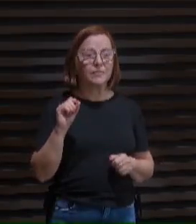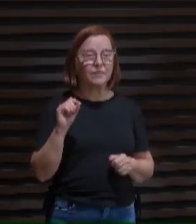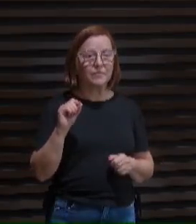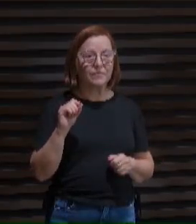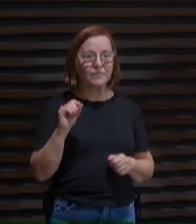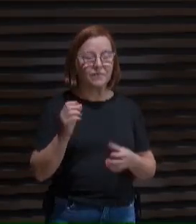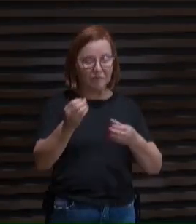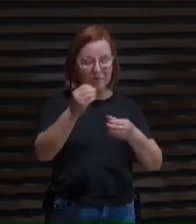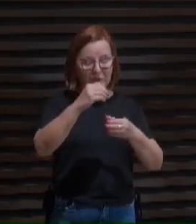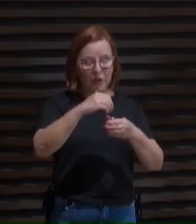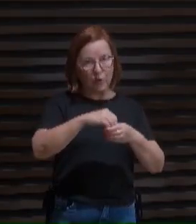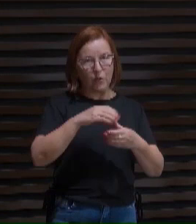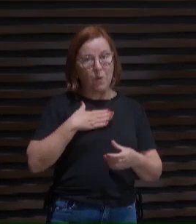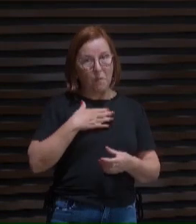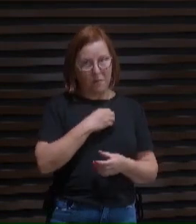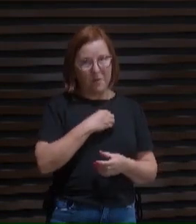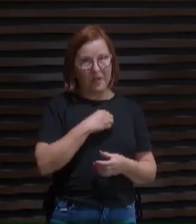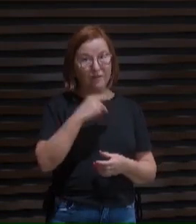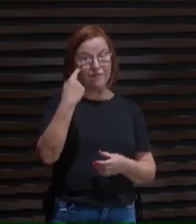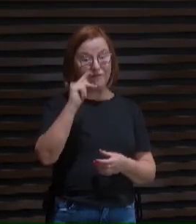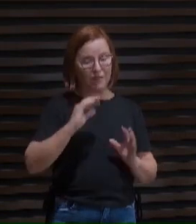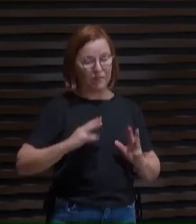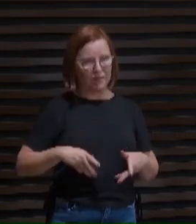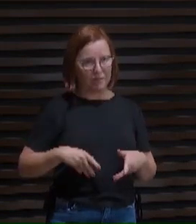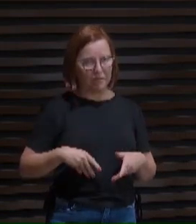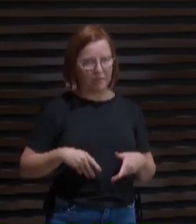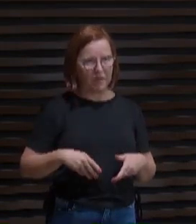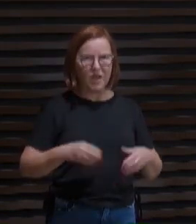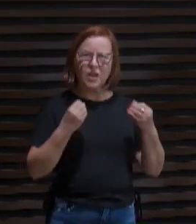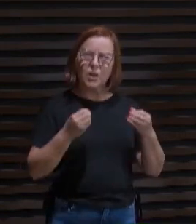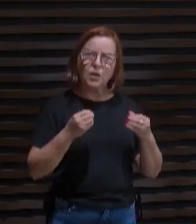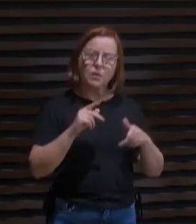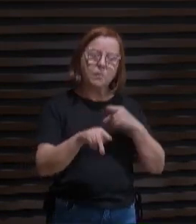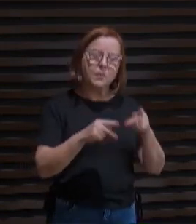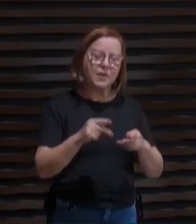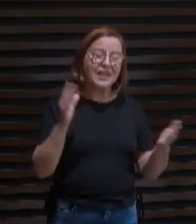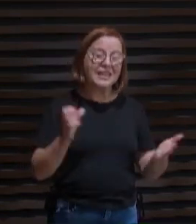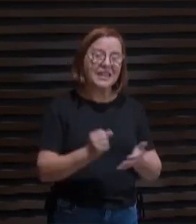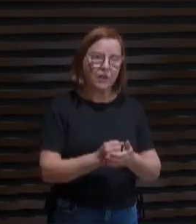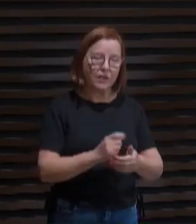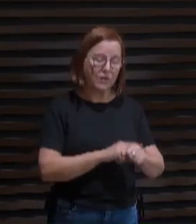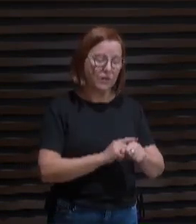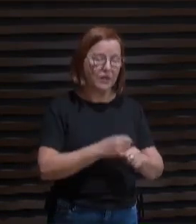Atraiu o meu pecado no corpo dele. Como é que as pessoas eram salvas no Velho Testamento?